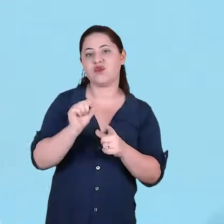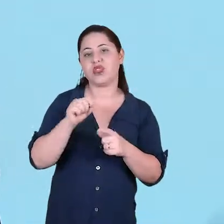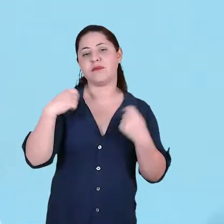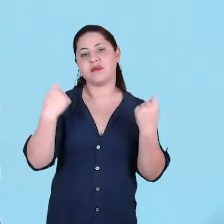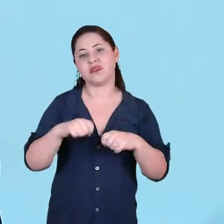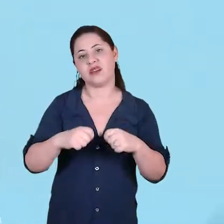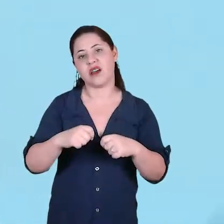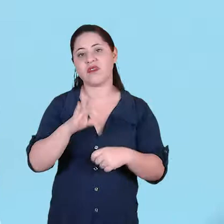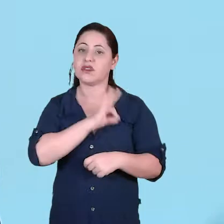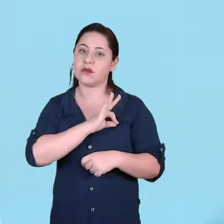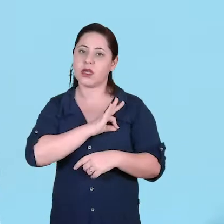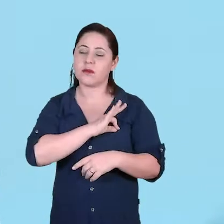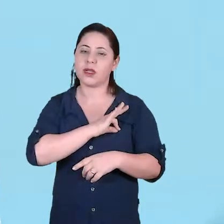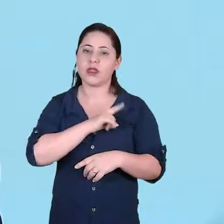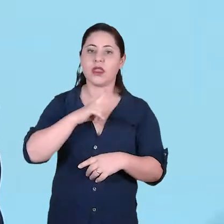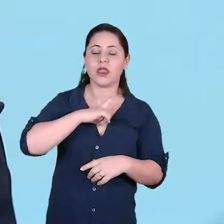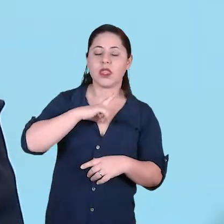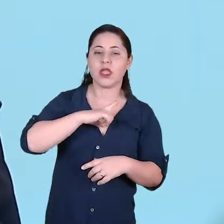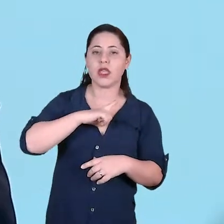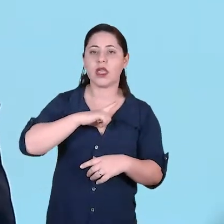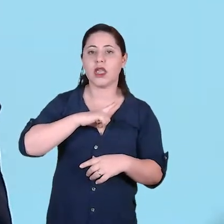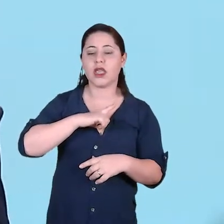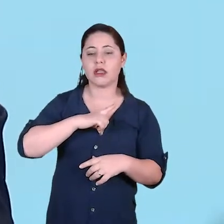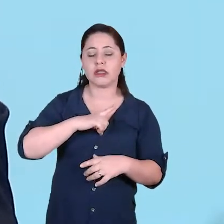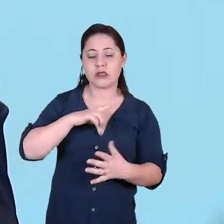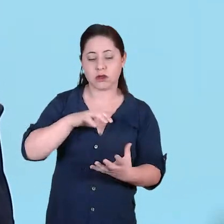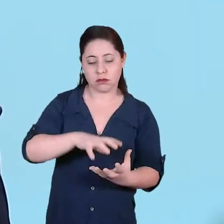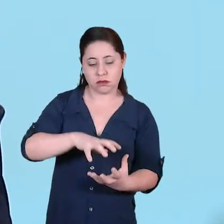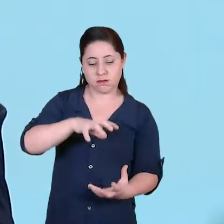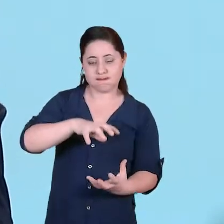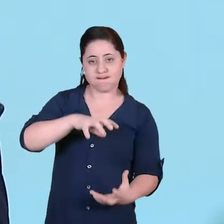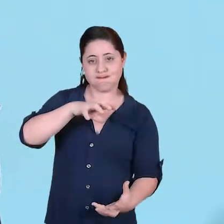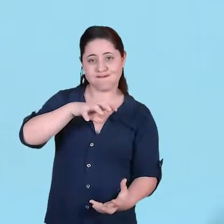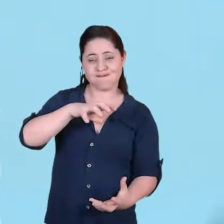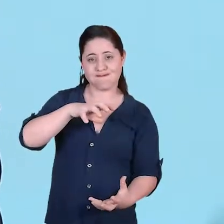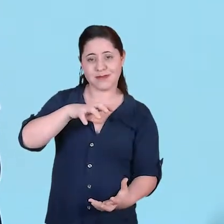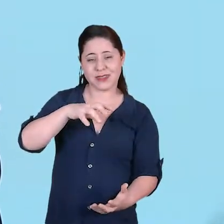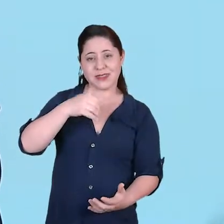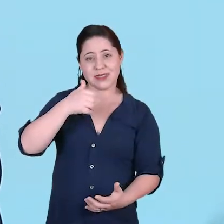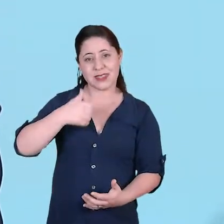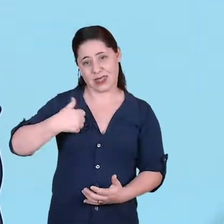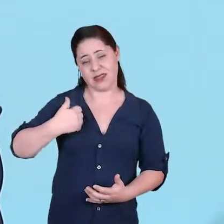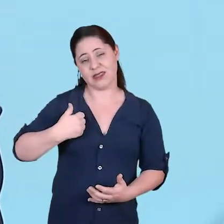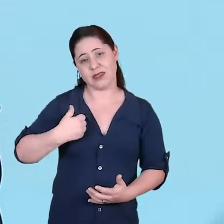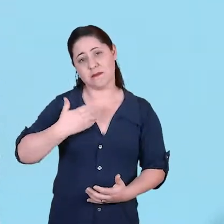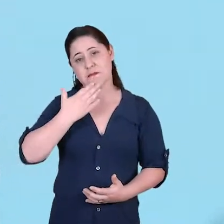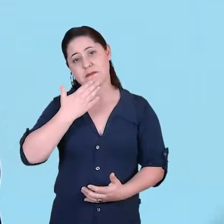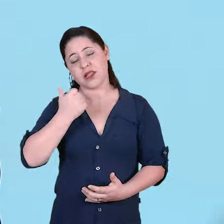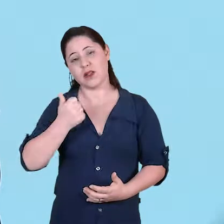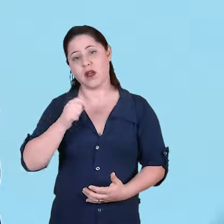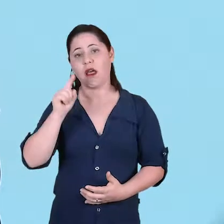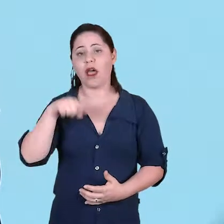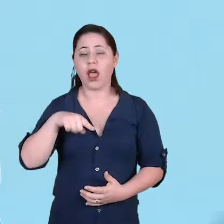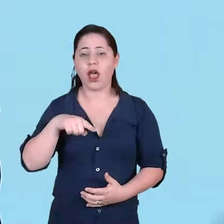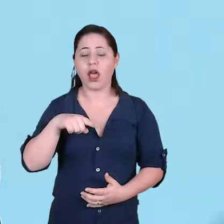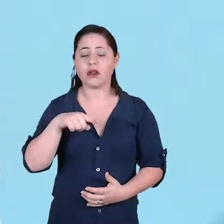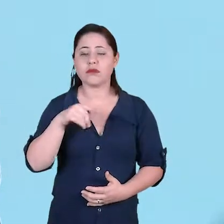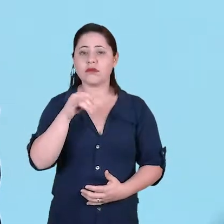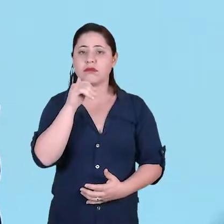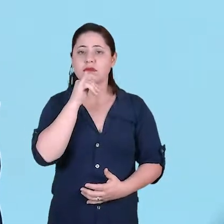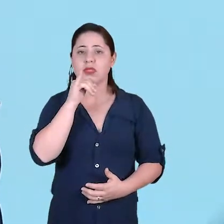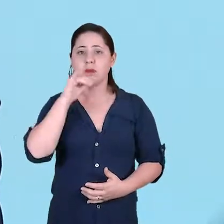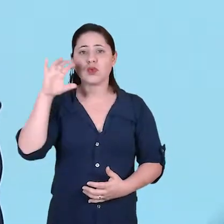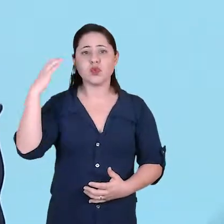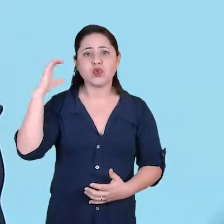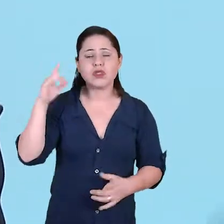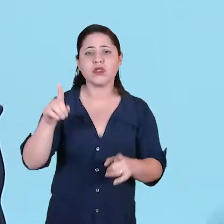uma velhice, vamos dizer, segura, digna, né? É o exemplo do Chile, né, que eu citei